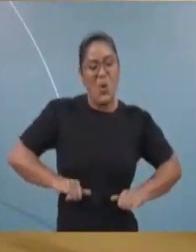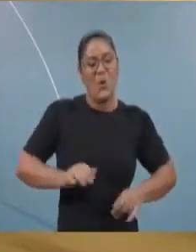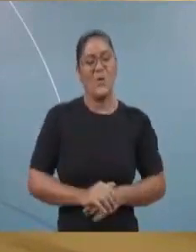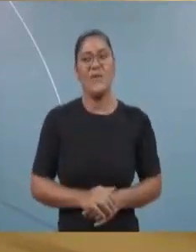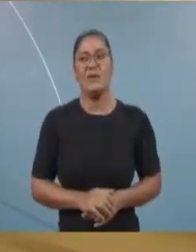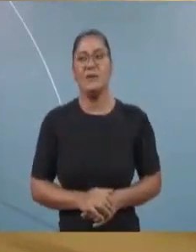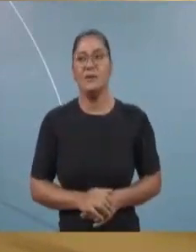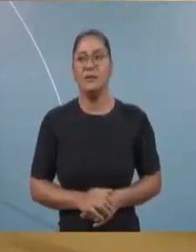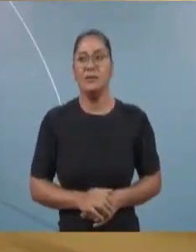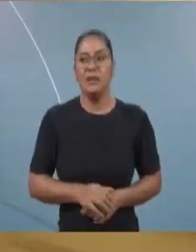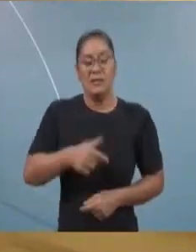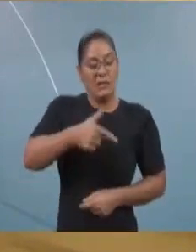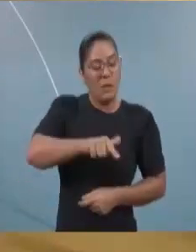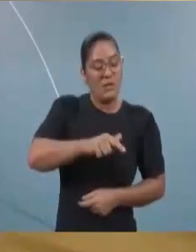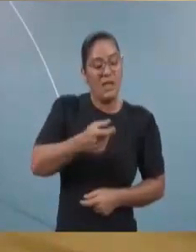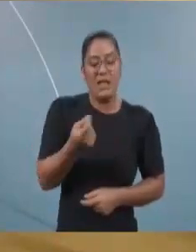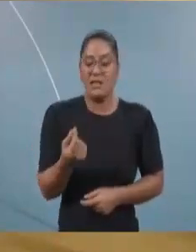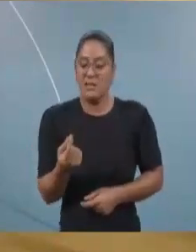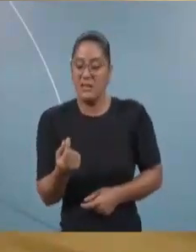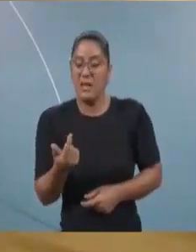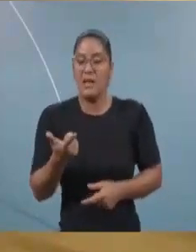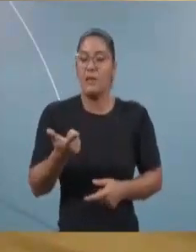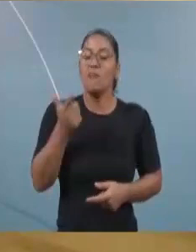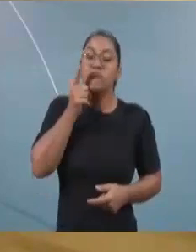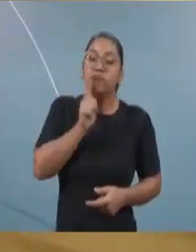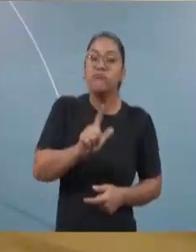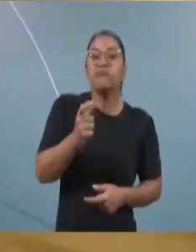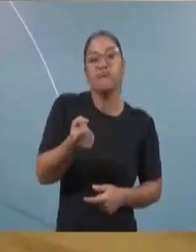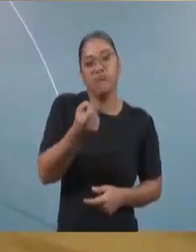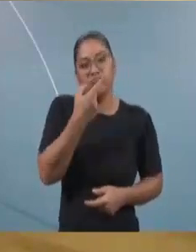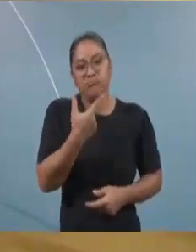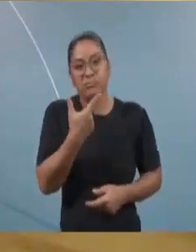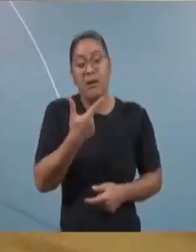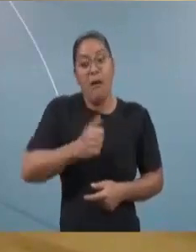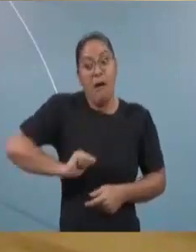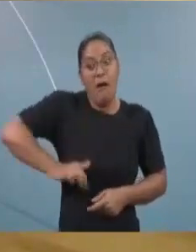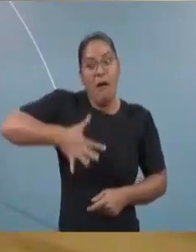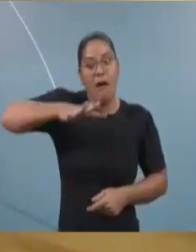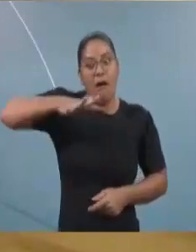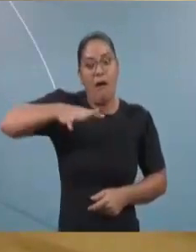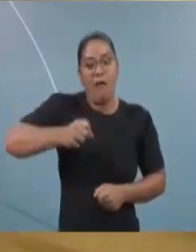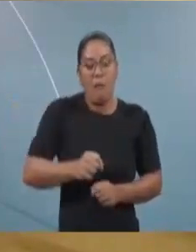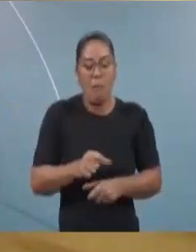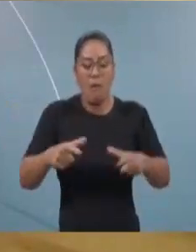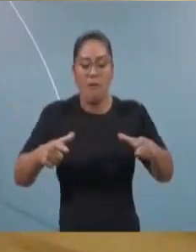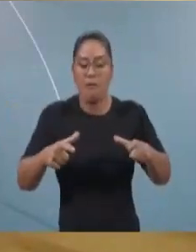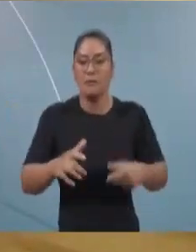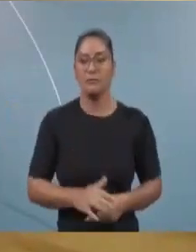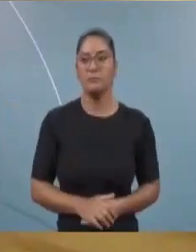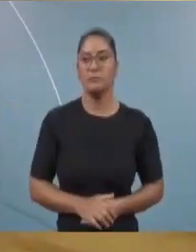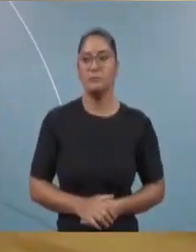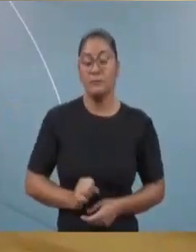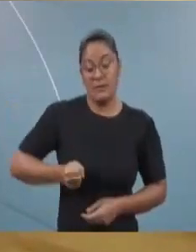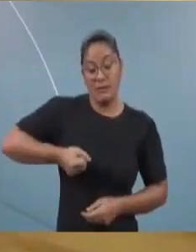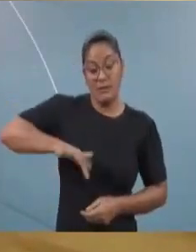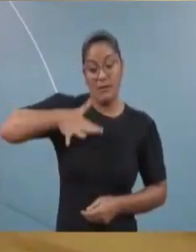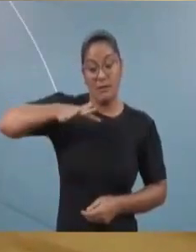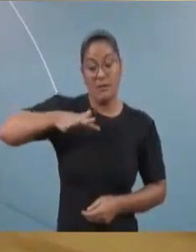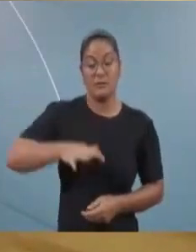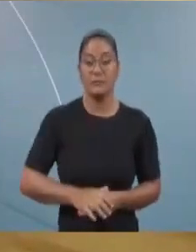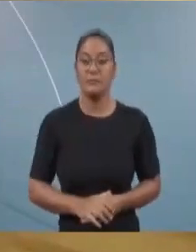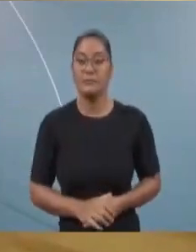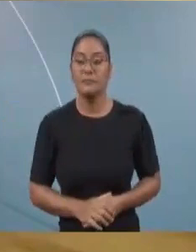ponta quem não tem o dinheiro para adquirir esses remédios muitos de alto custo a maioria então de alto custo que a